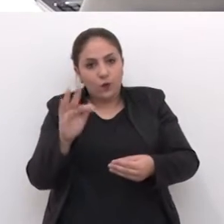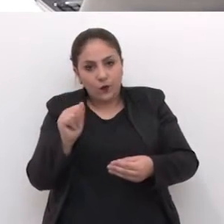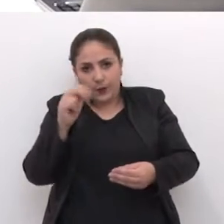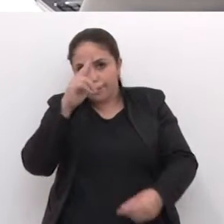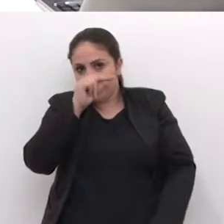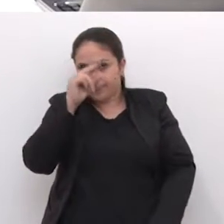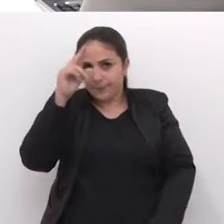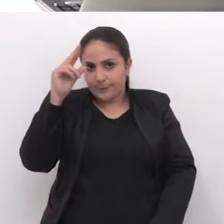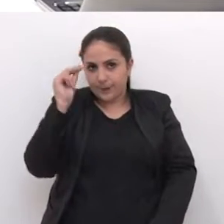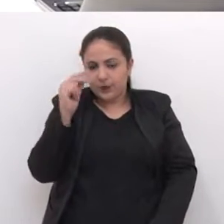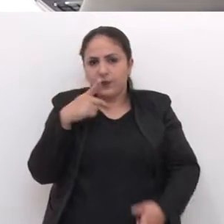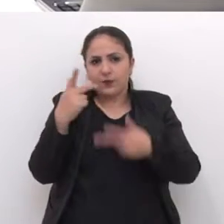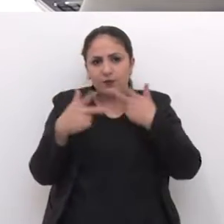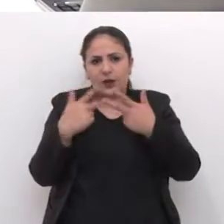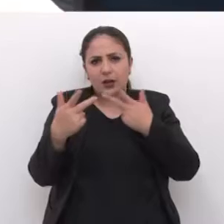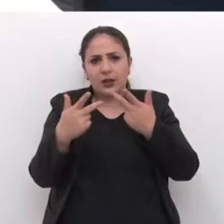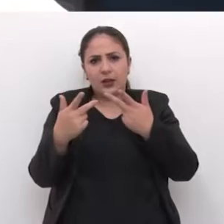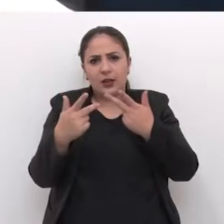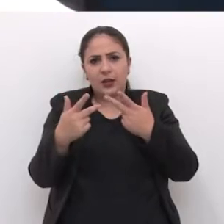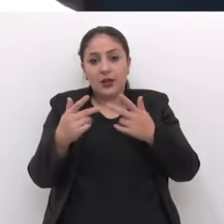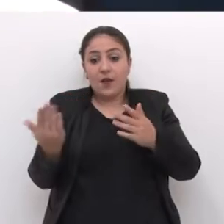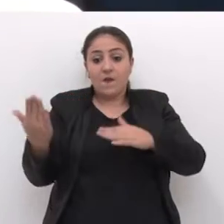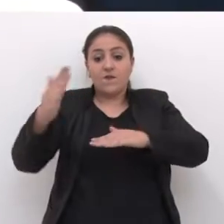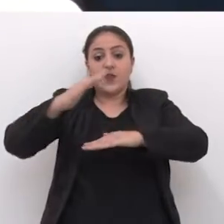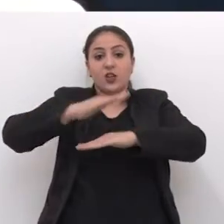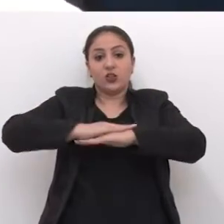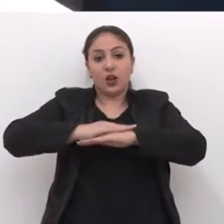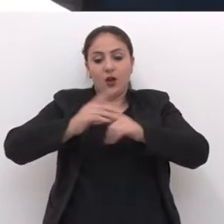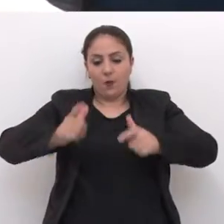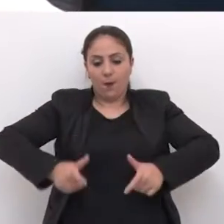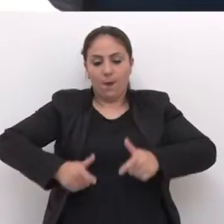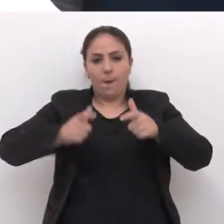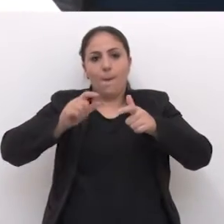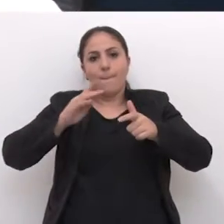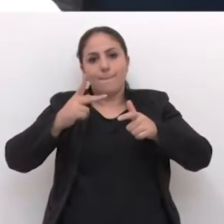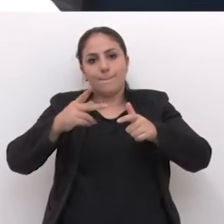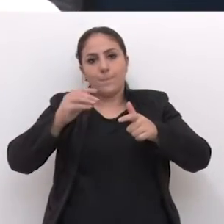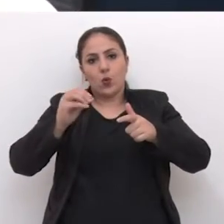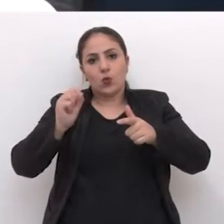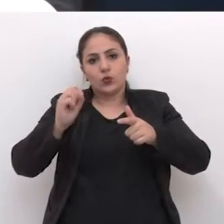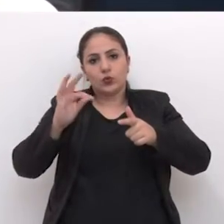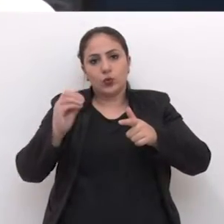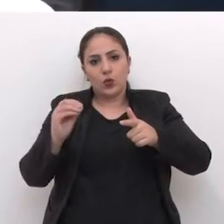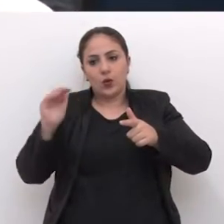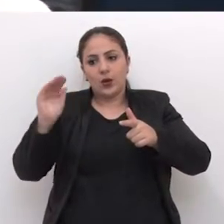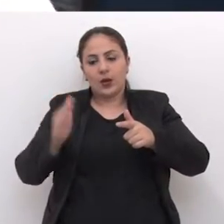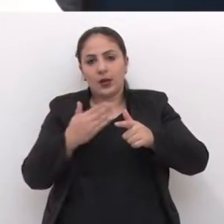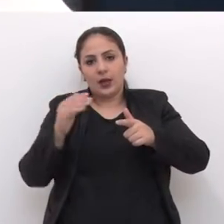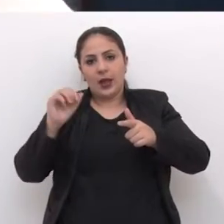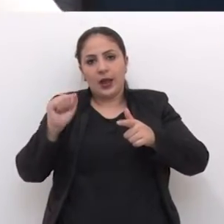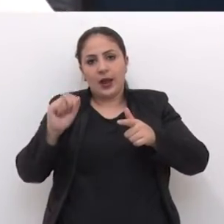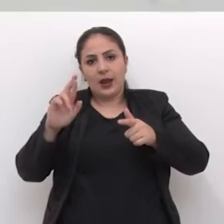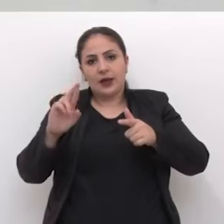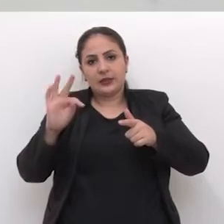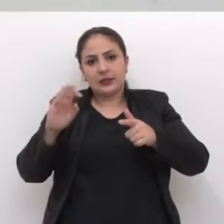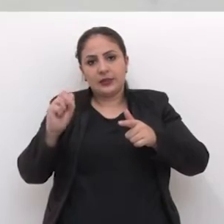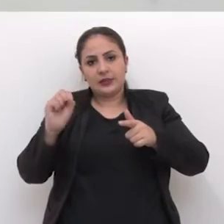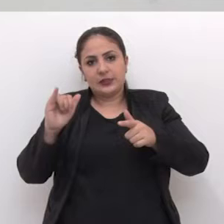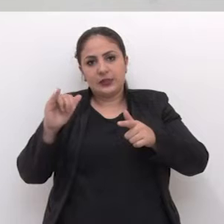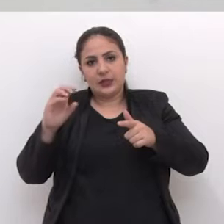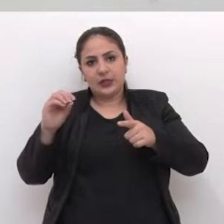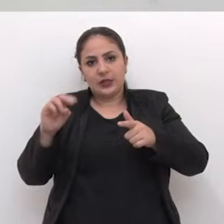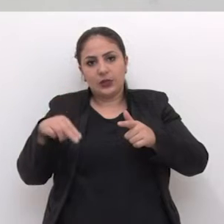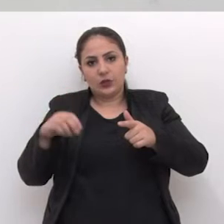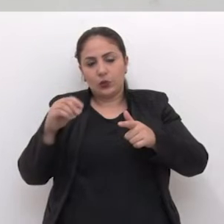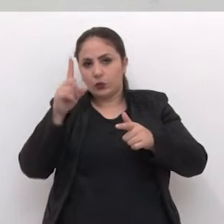por Rufa à Prefeitura trata do tamponamento do poço artesiano do Hospital César Santos. O